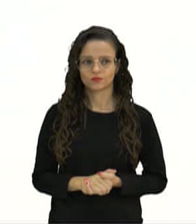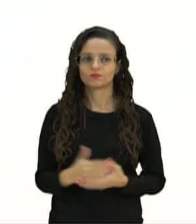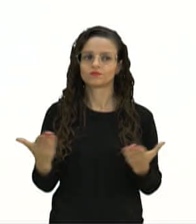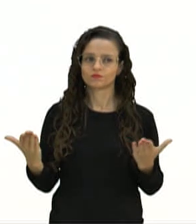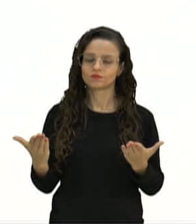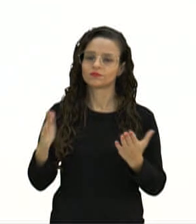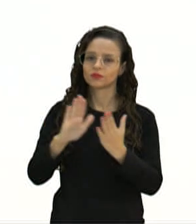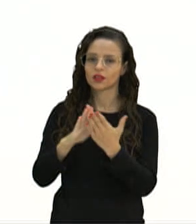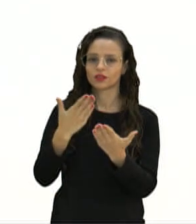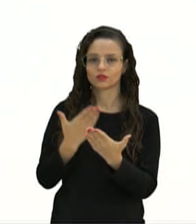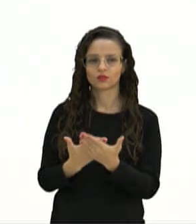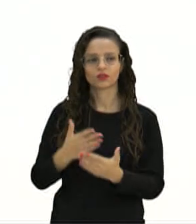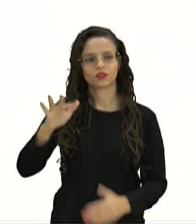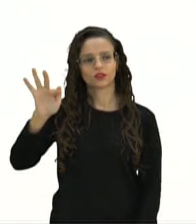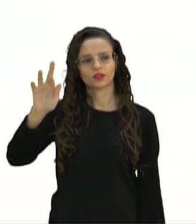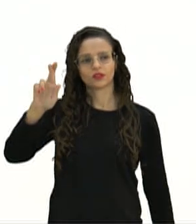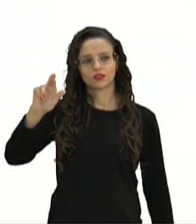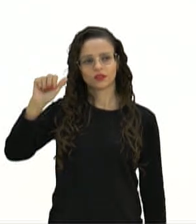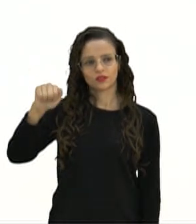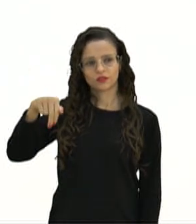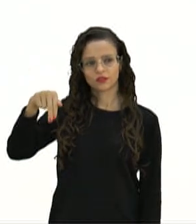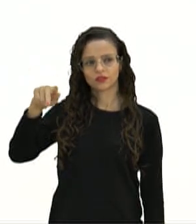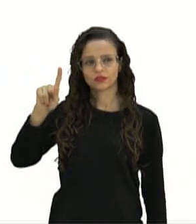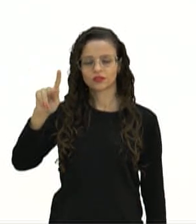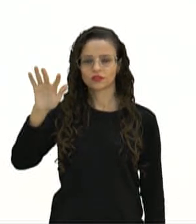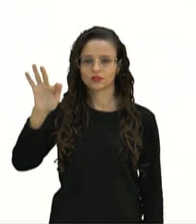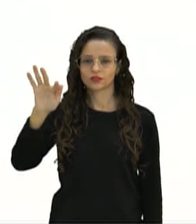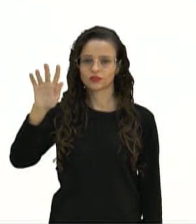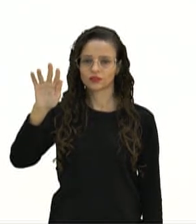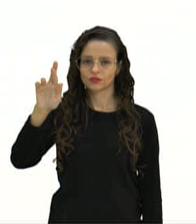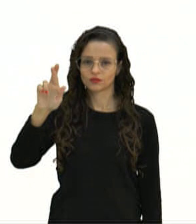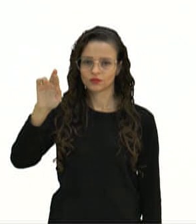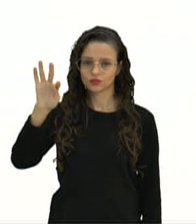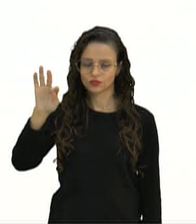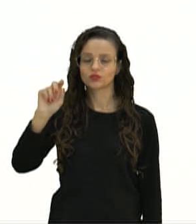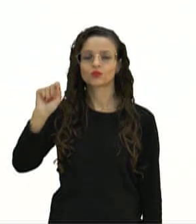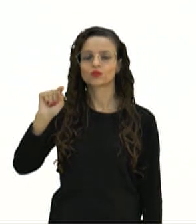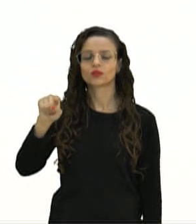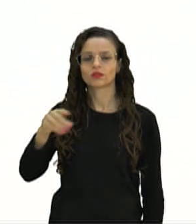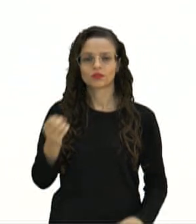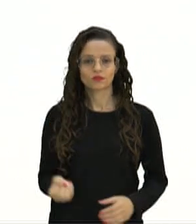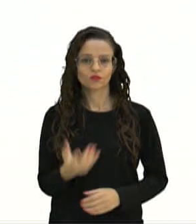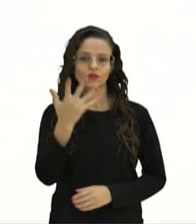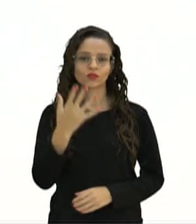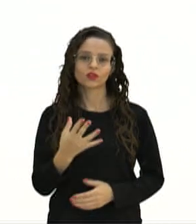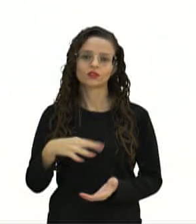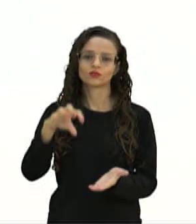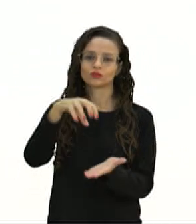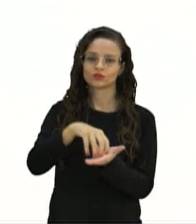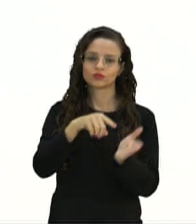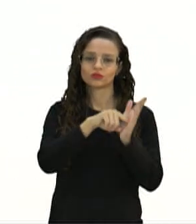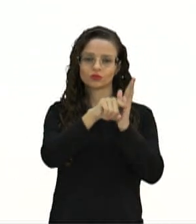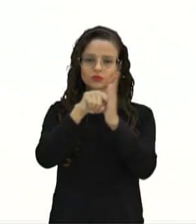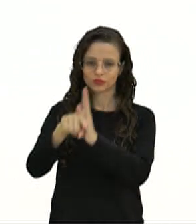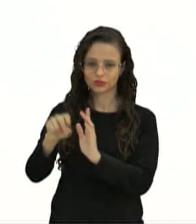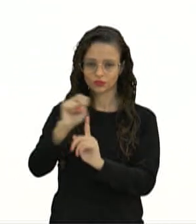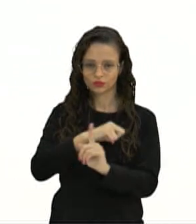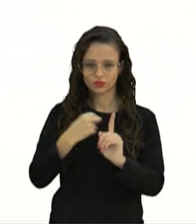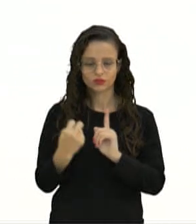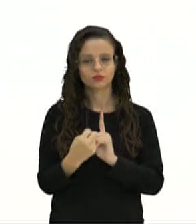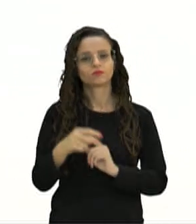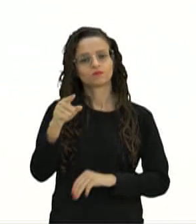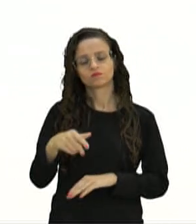Lembrando aqui um pouquinho da escola de Frankfurt, Então, em 1920, em Frankfurt, foi fundado o Instituto de Pesquisa Social e